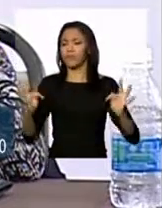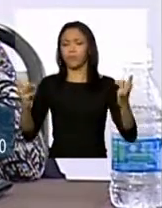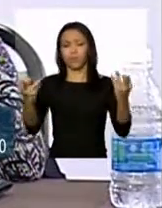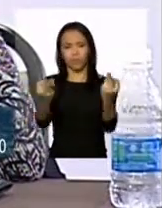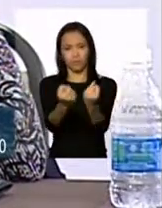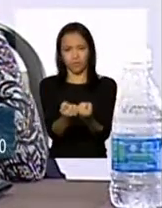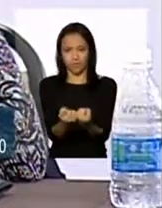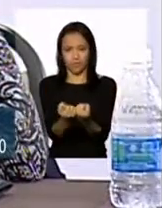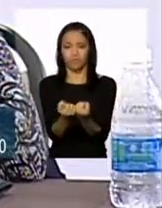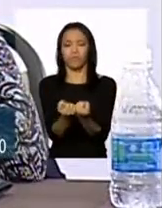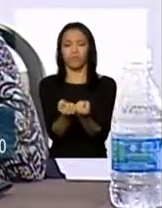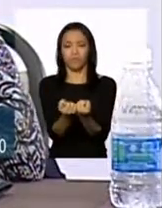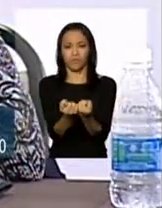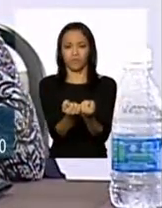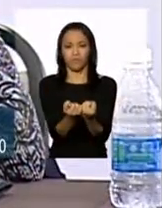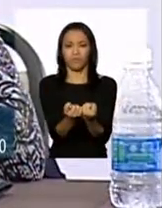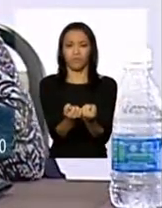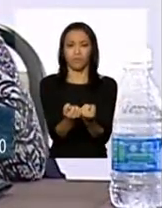demais